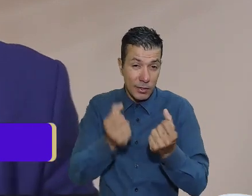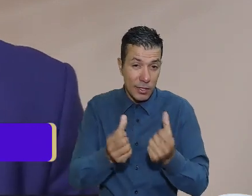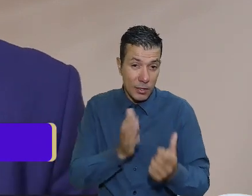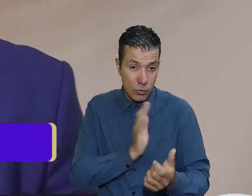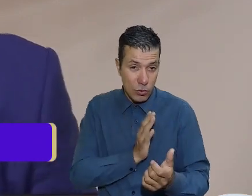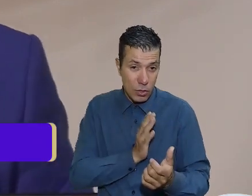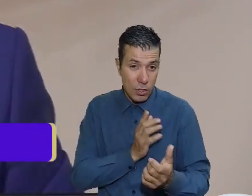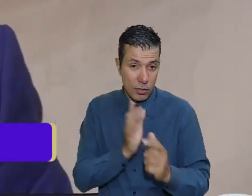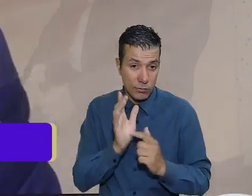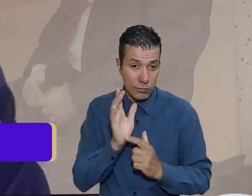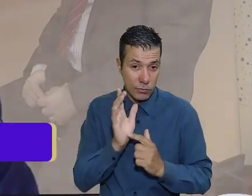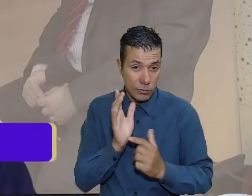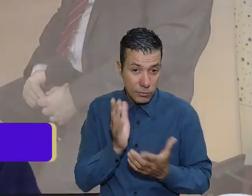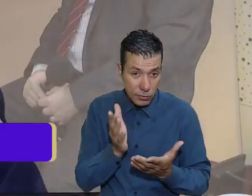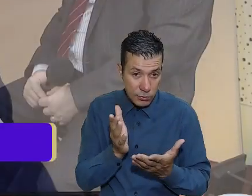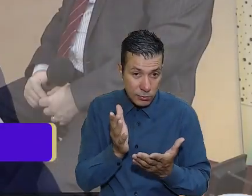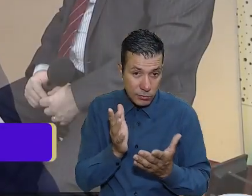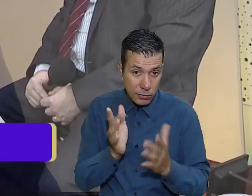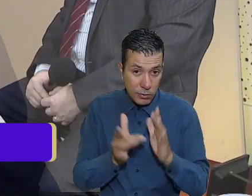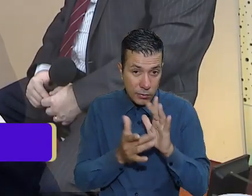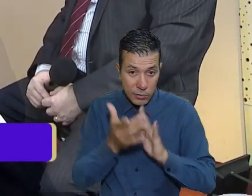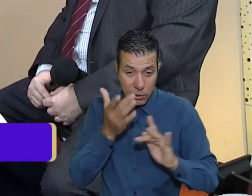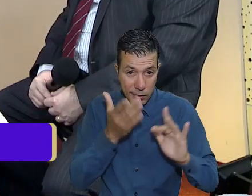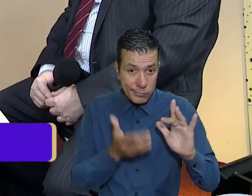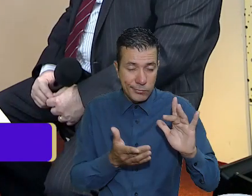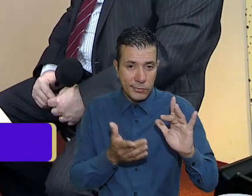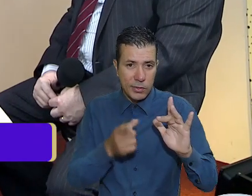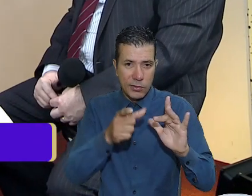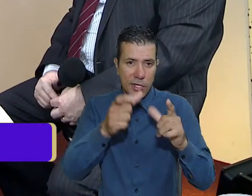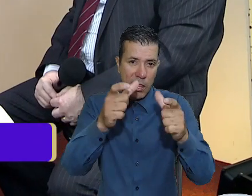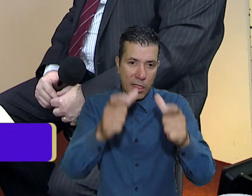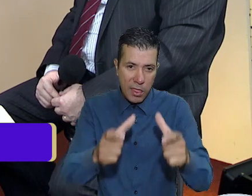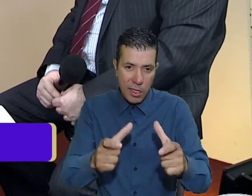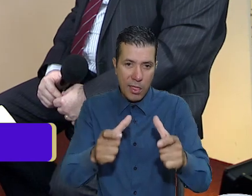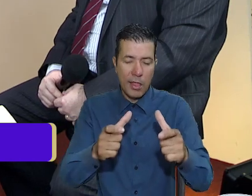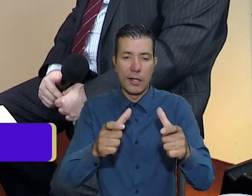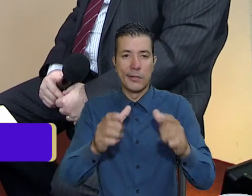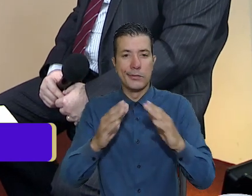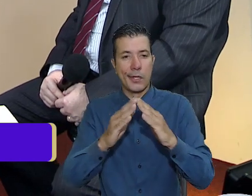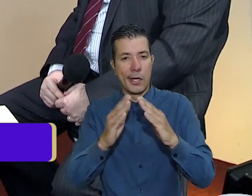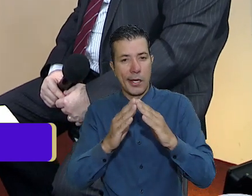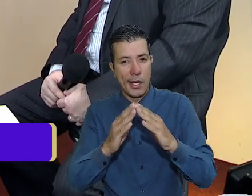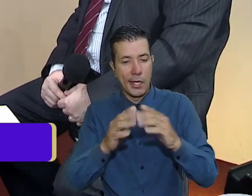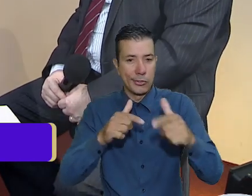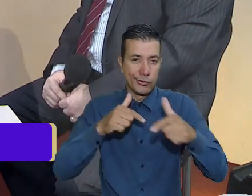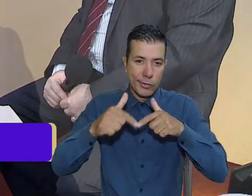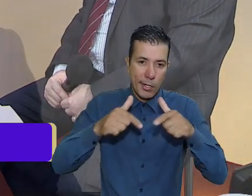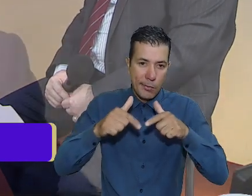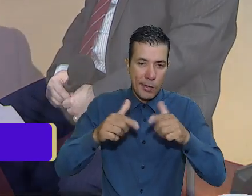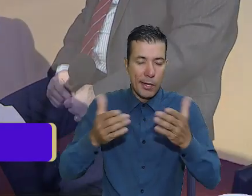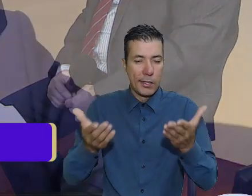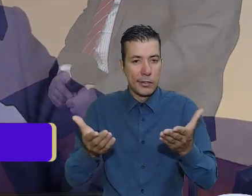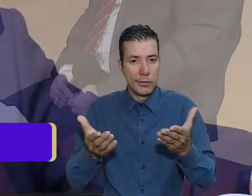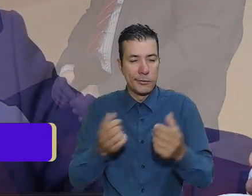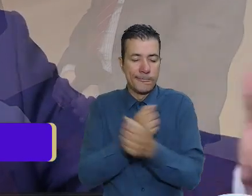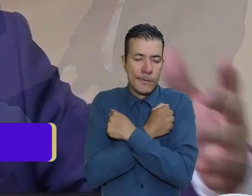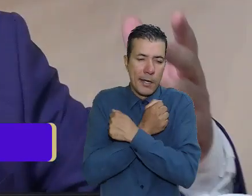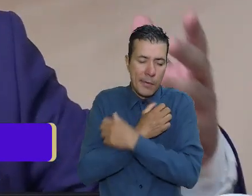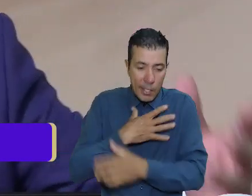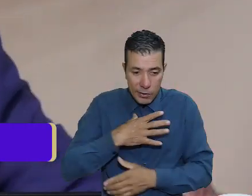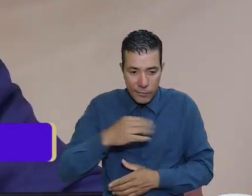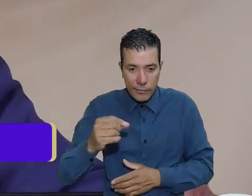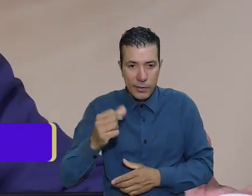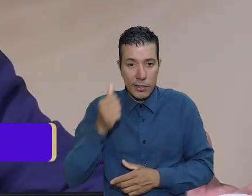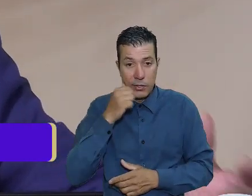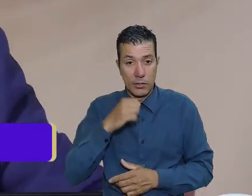coração, eu quero convidar você, aonde você estiver agora, no escritório, aí no seu trabalho, aí na sua casa, abrace os seus filhos, a